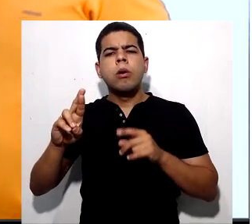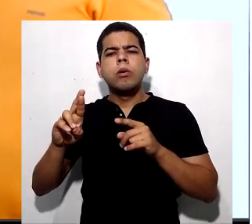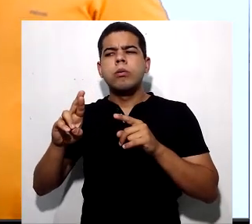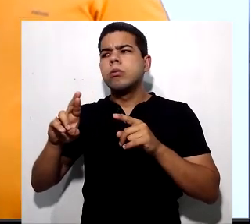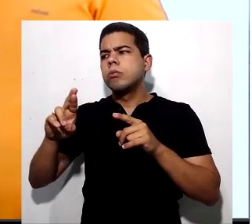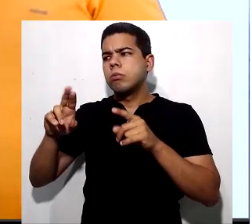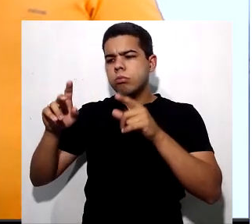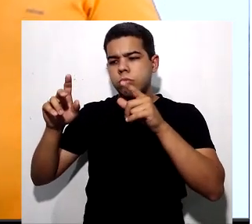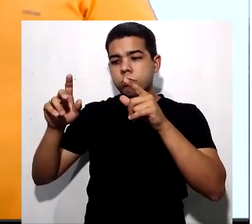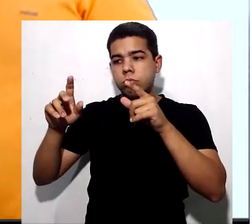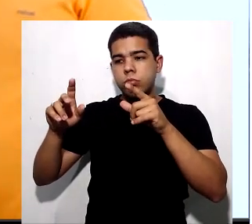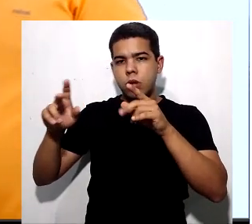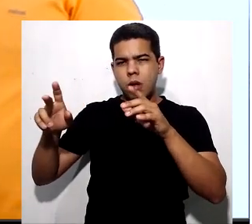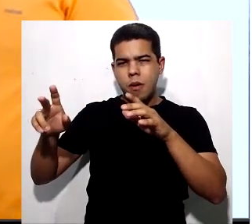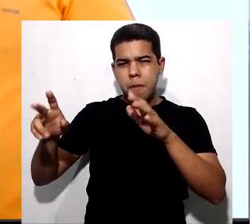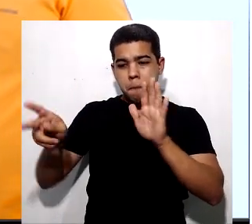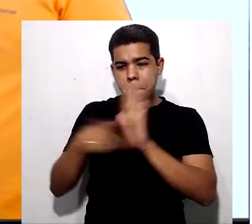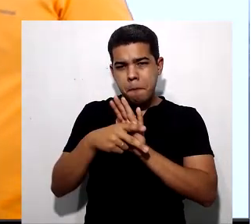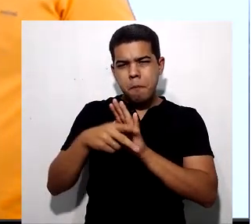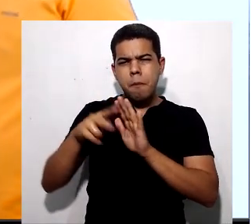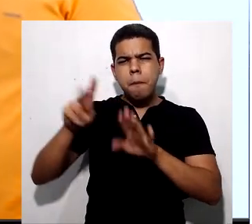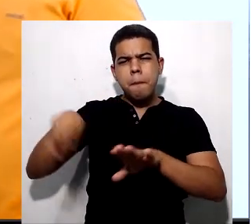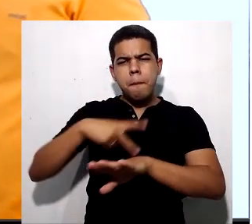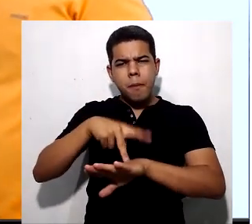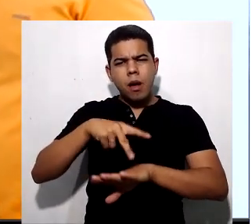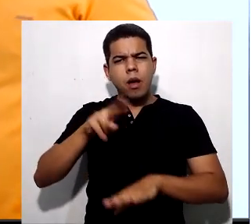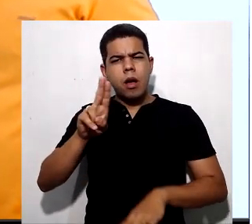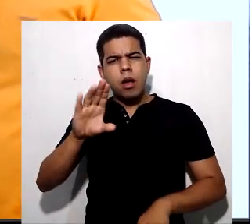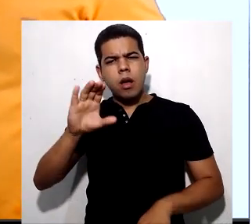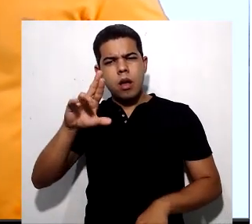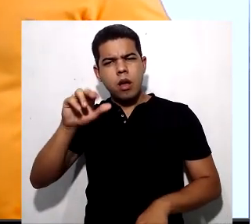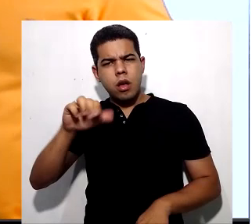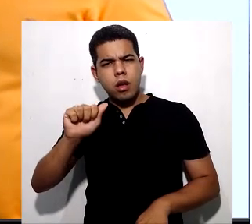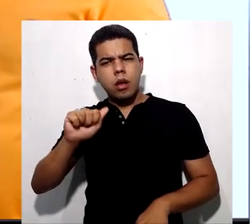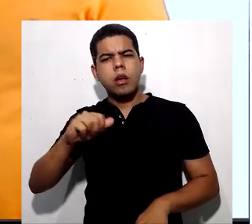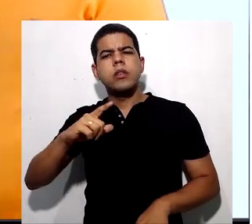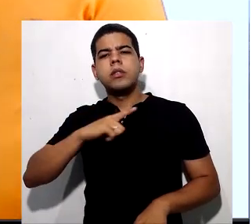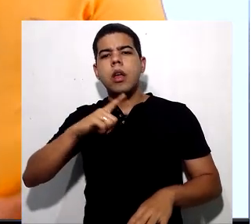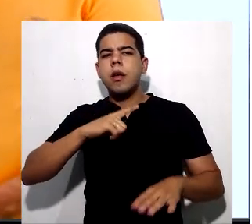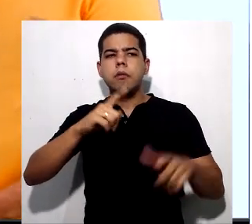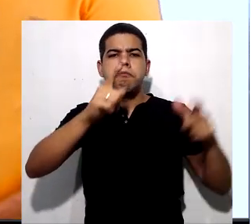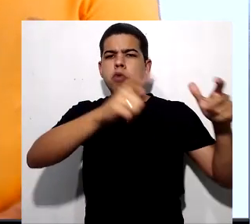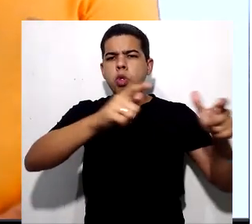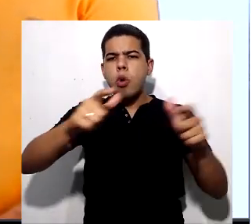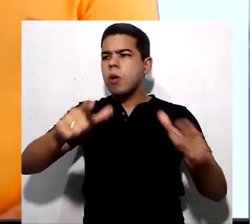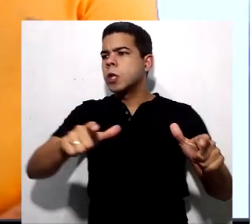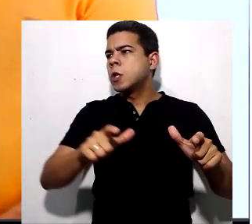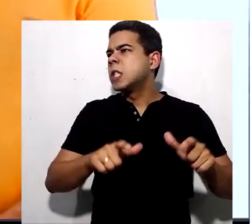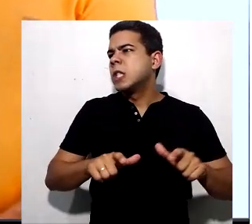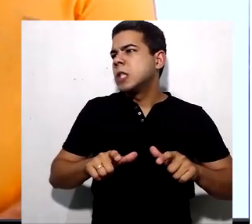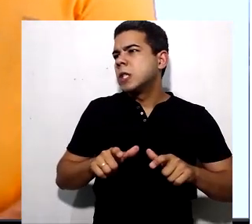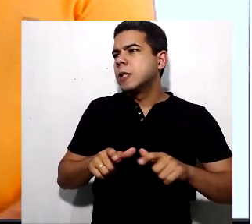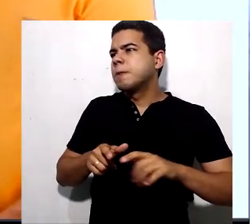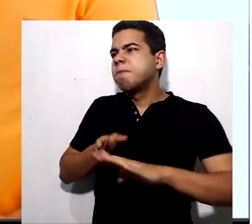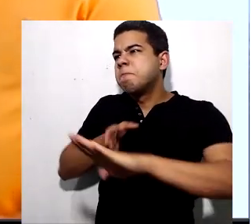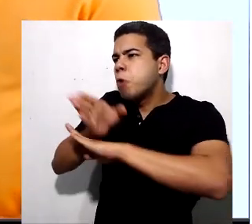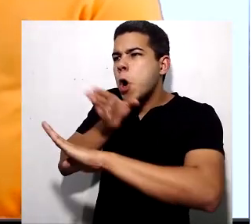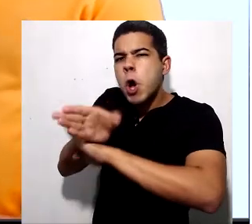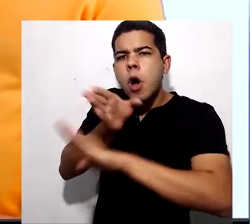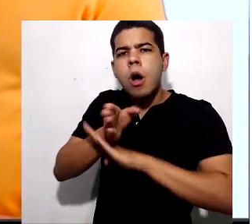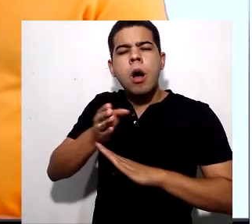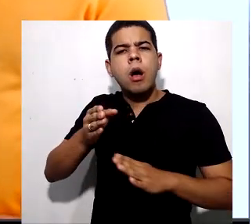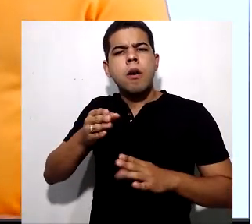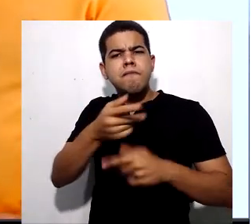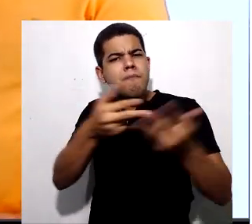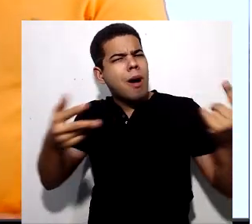a terra de Clarice, a Ucrânia, historicamente foi invadida por vários povos, certo? Você vai encontrar os